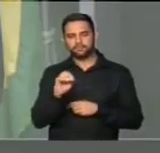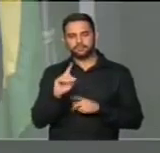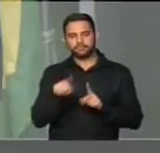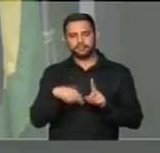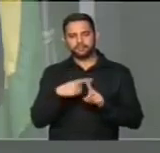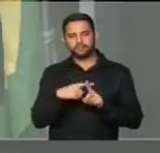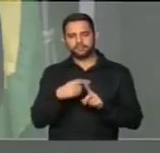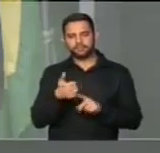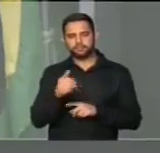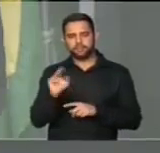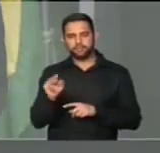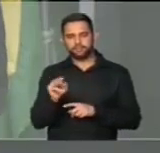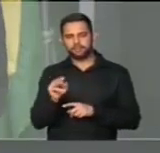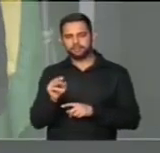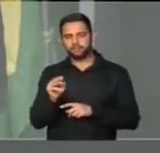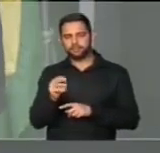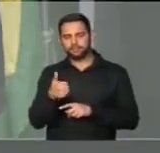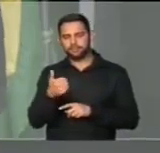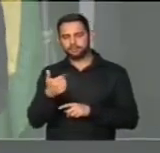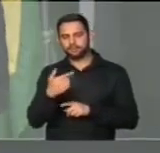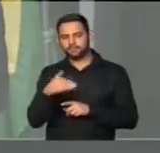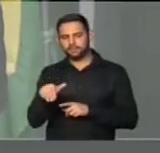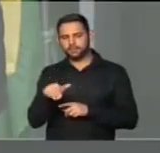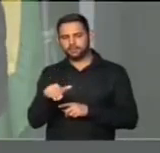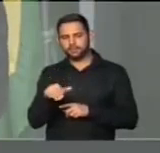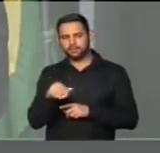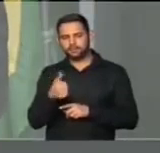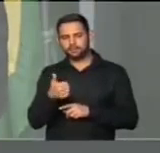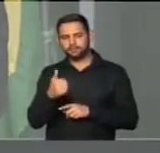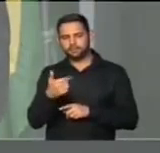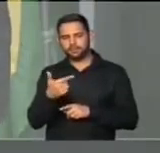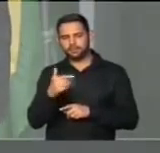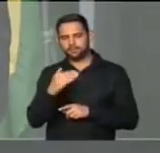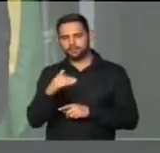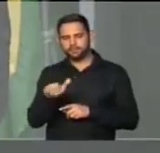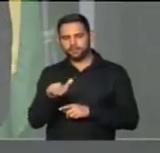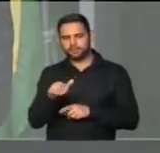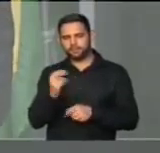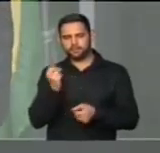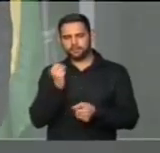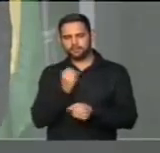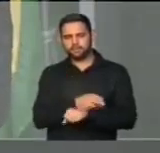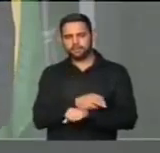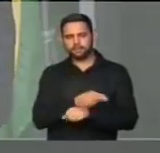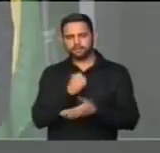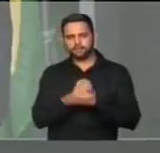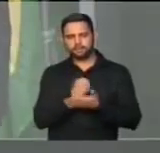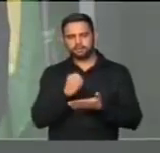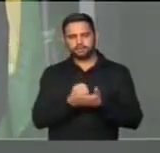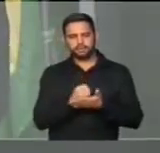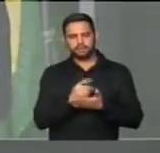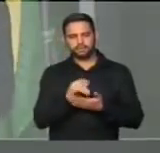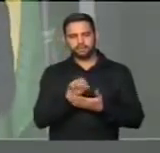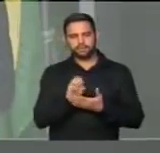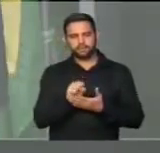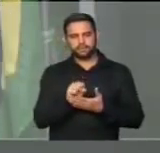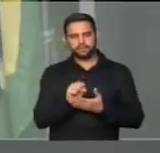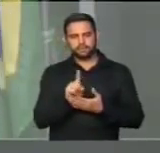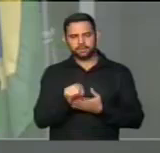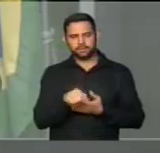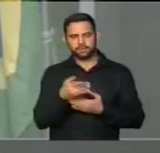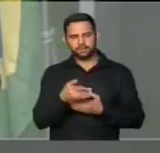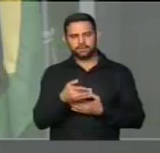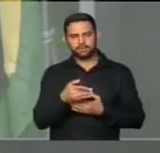quase 1,5 milhão empregos com carteira assinada.